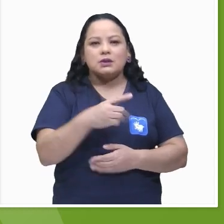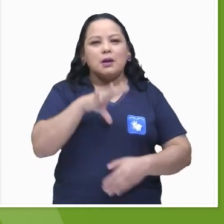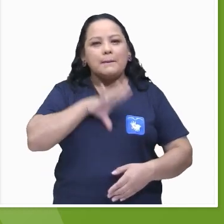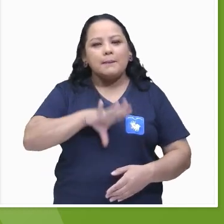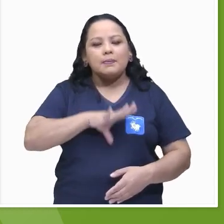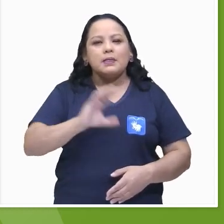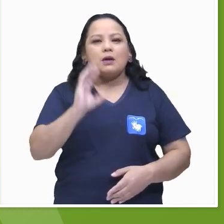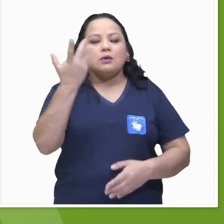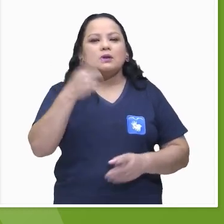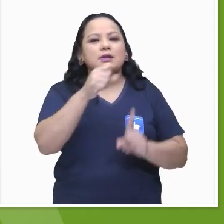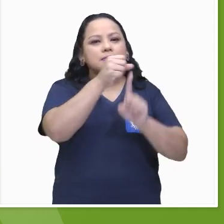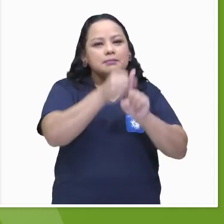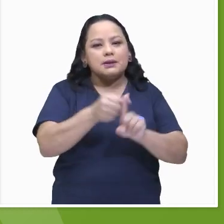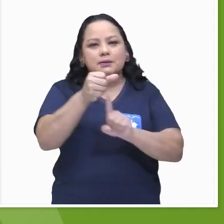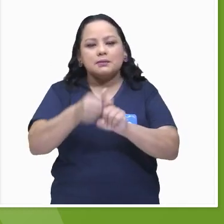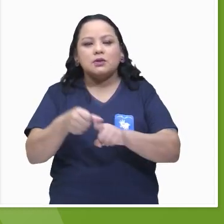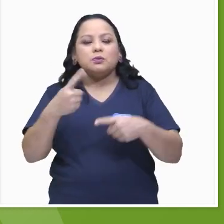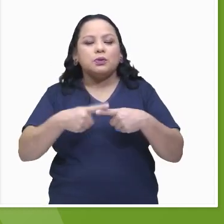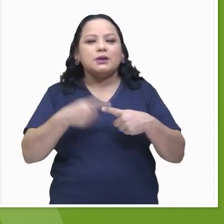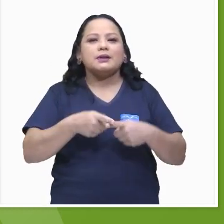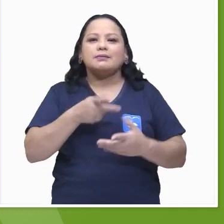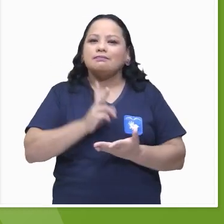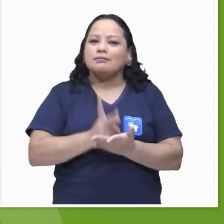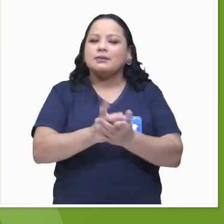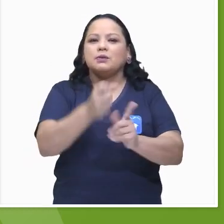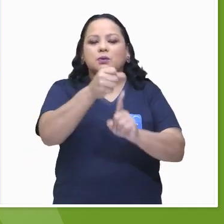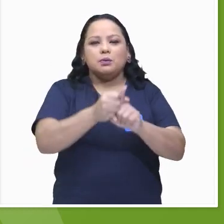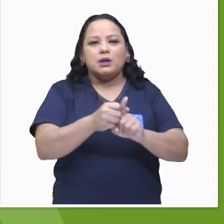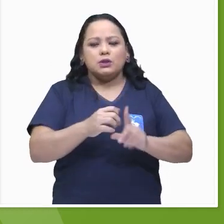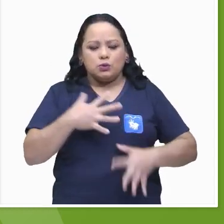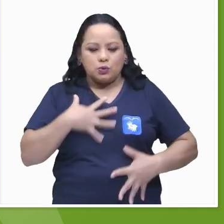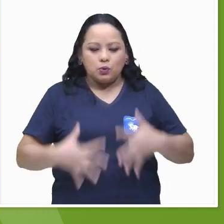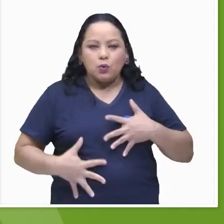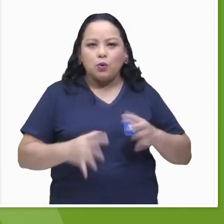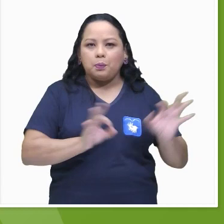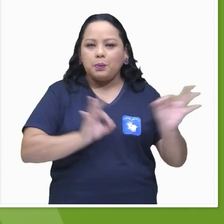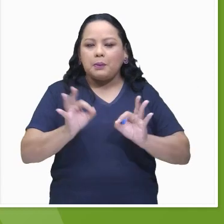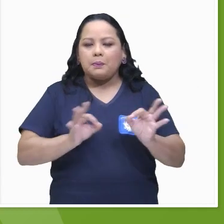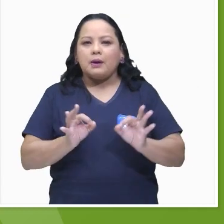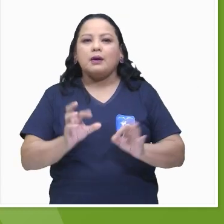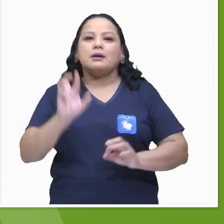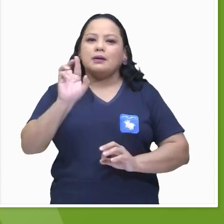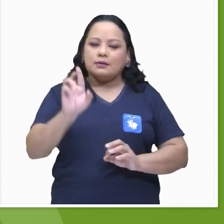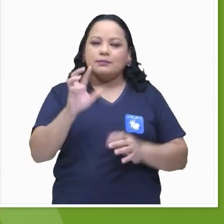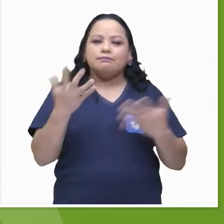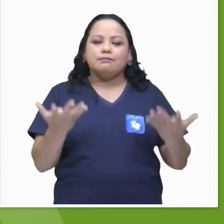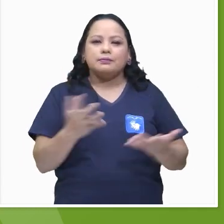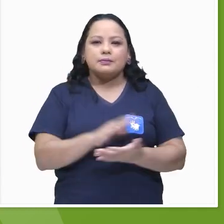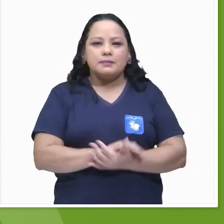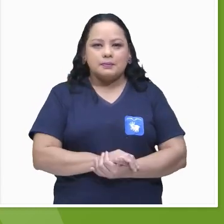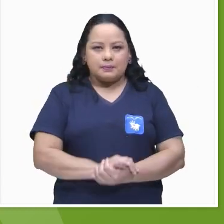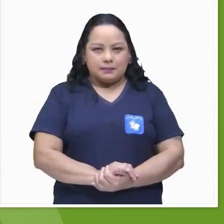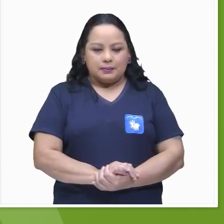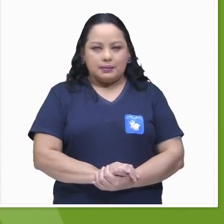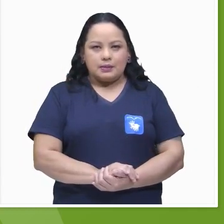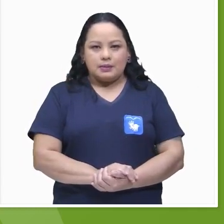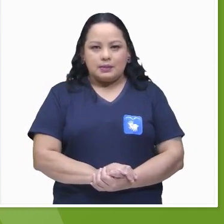Então, todo mês acontece porque todo mês o corpo se prepara para uma possível gravidez, tá certo?